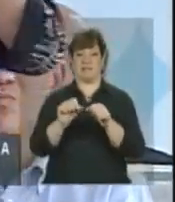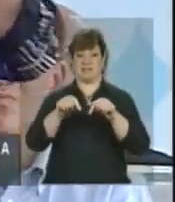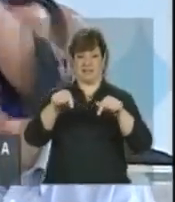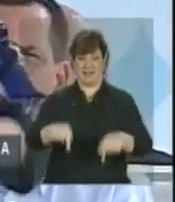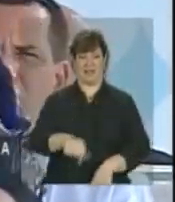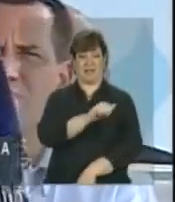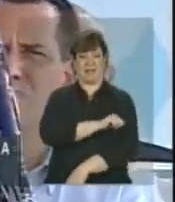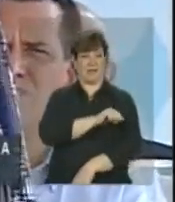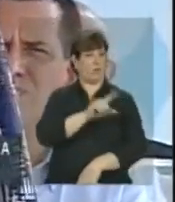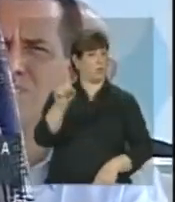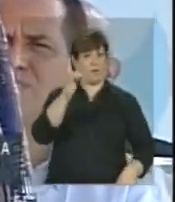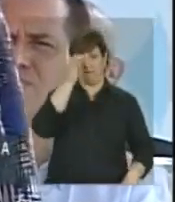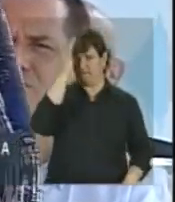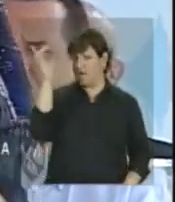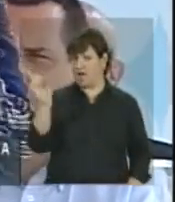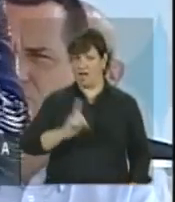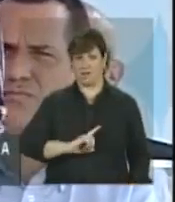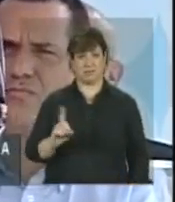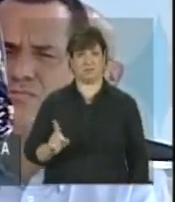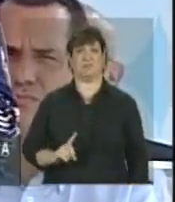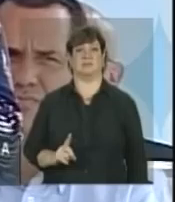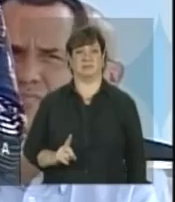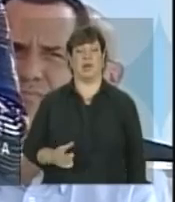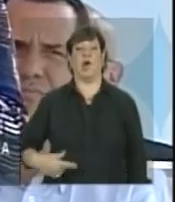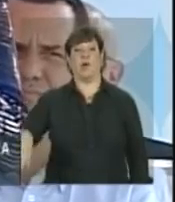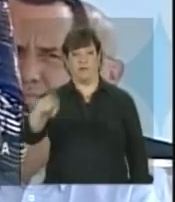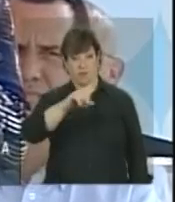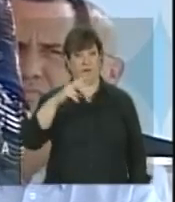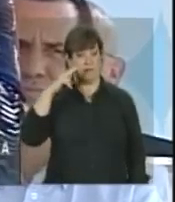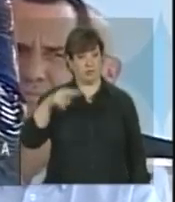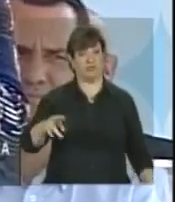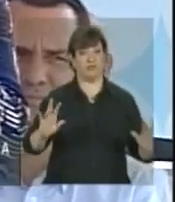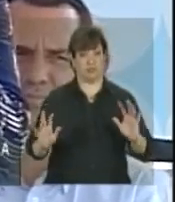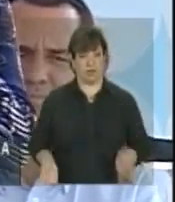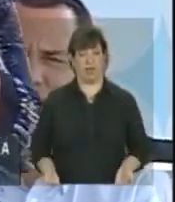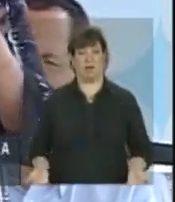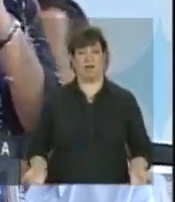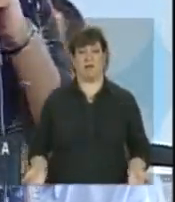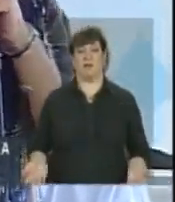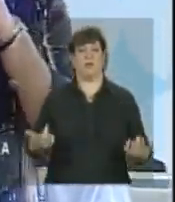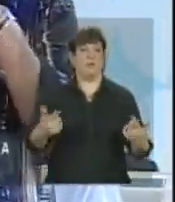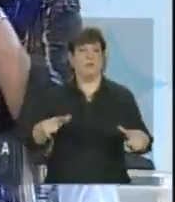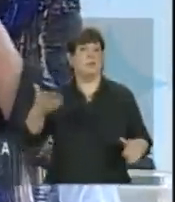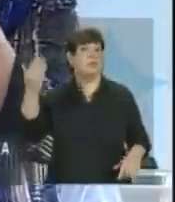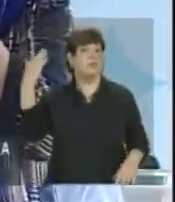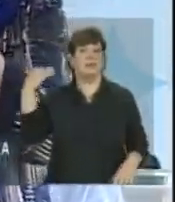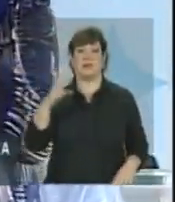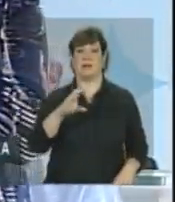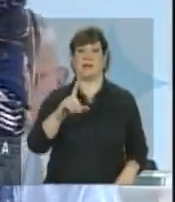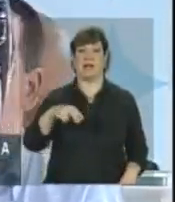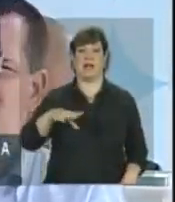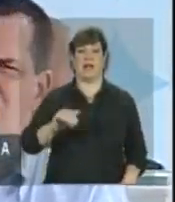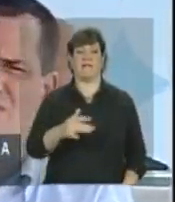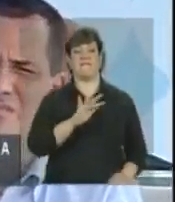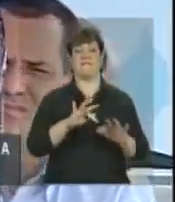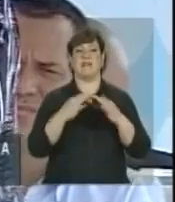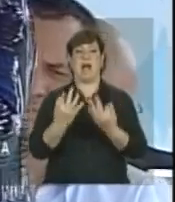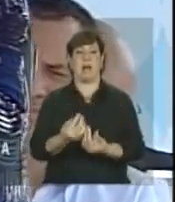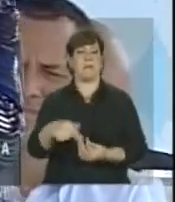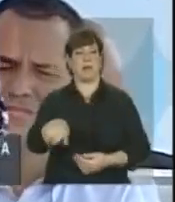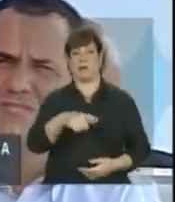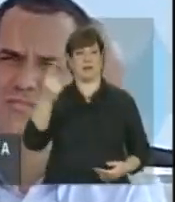Janeiro não é fácil. Vocês viram? Não existia clínica da família. Ele